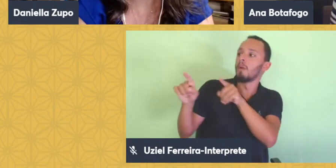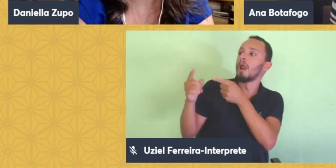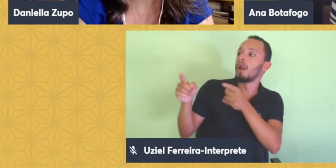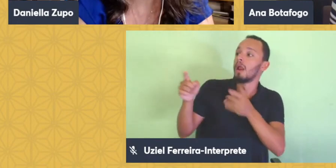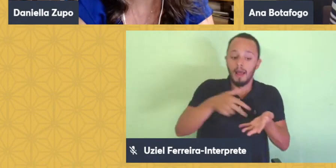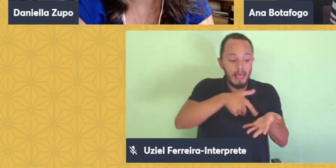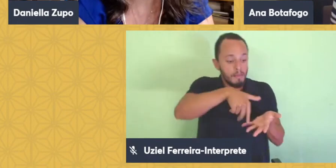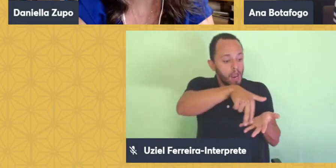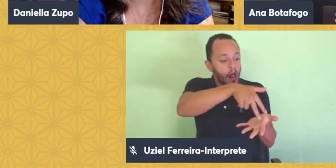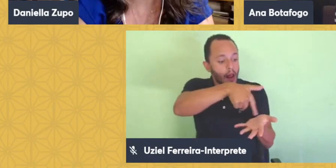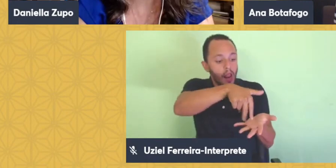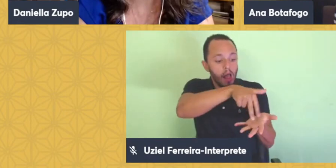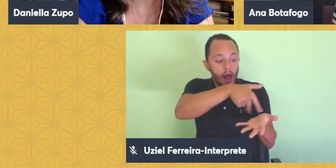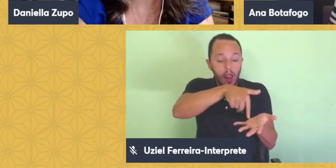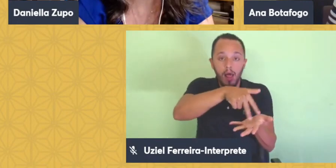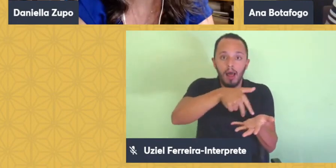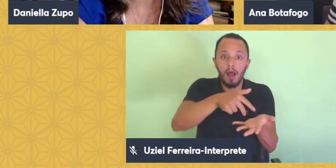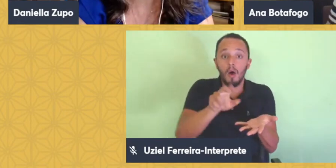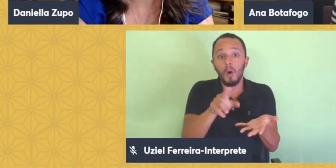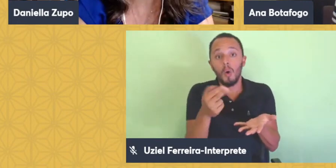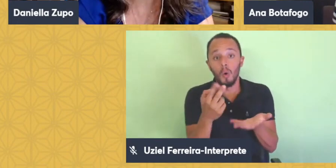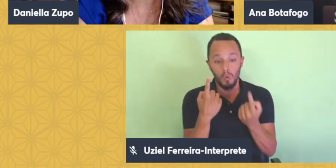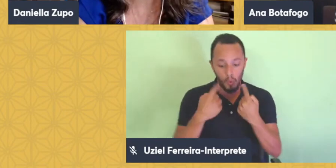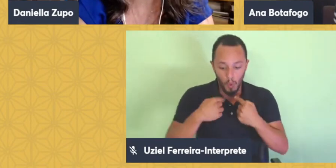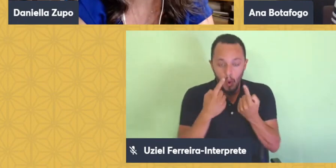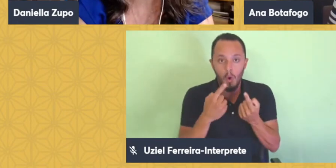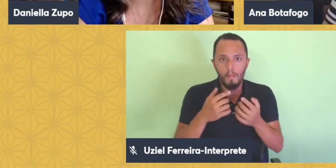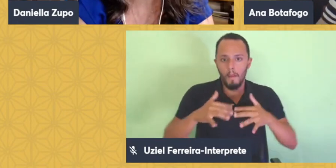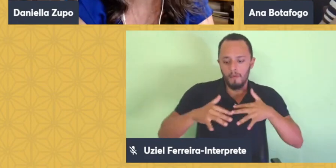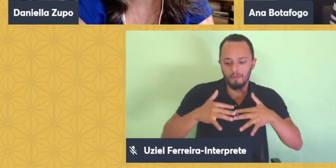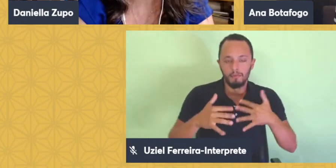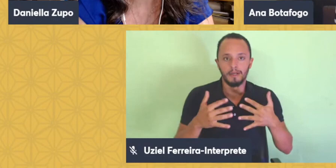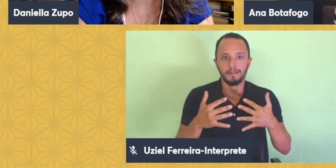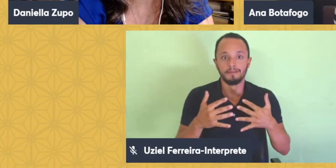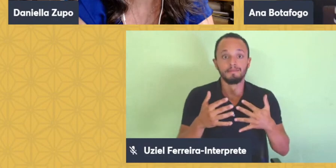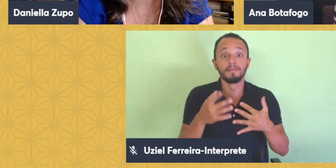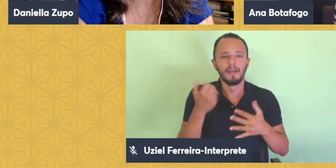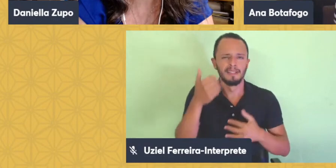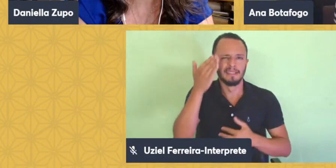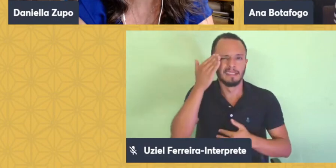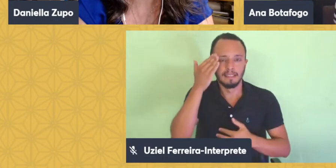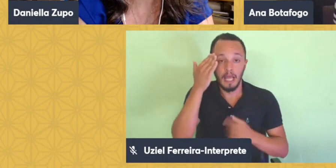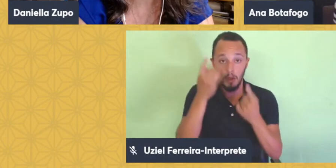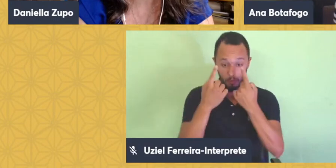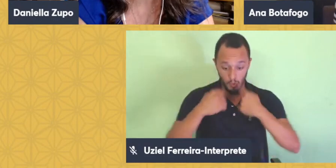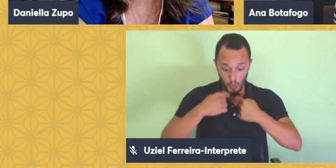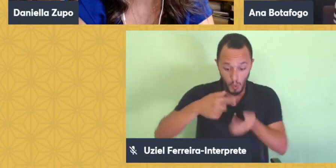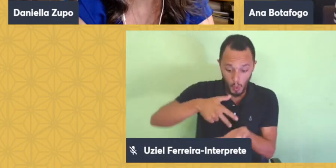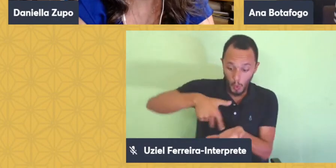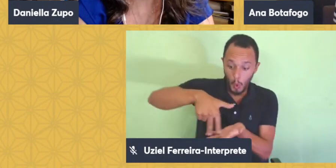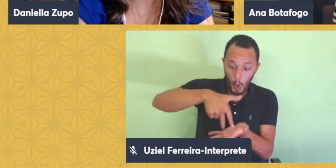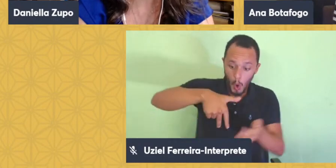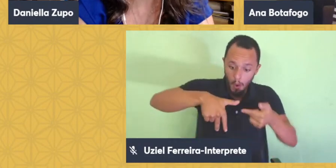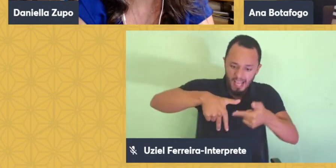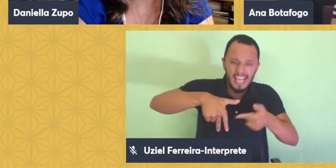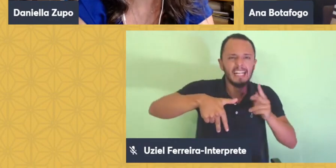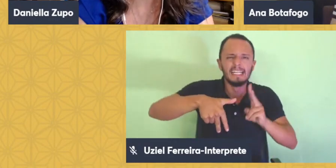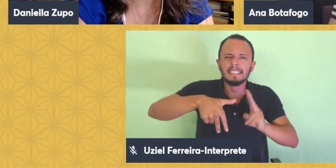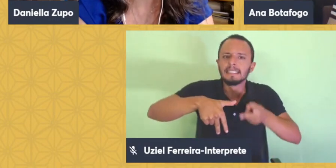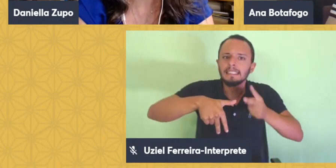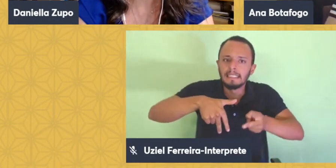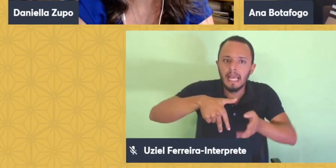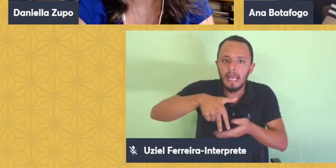também é é muito interessante porque o corpo que dança sempre vai transmitir alguma coisa